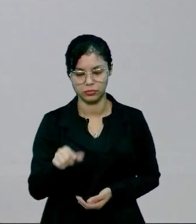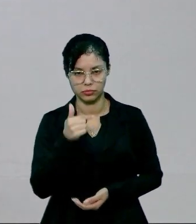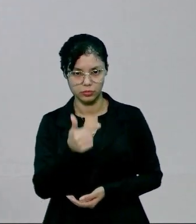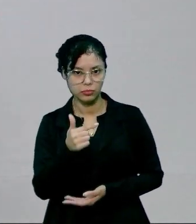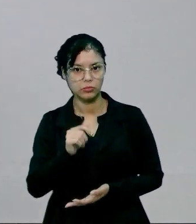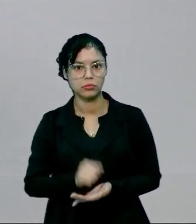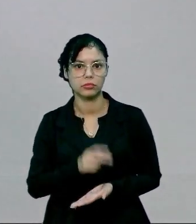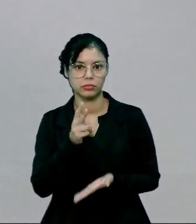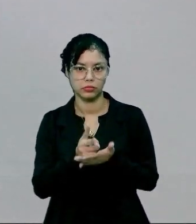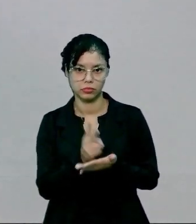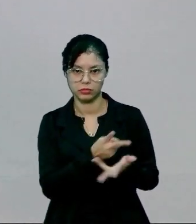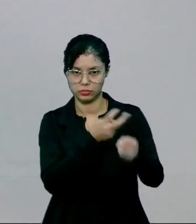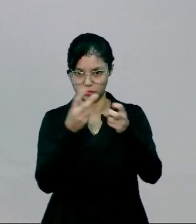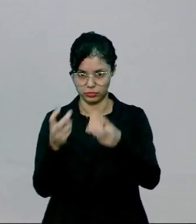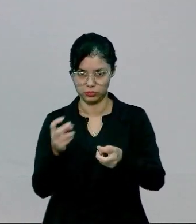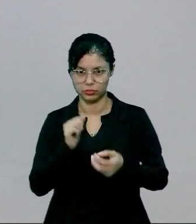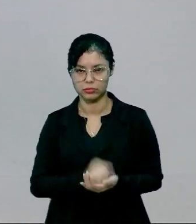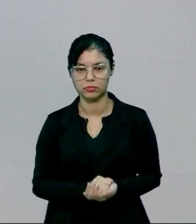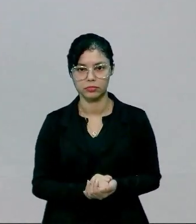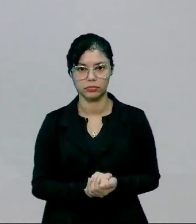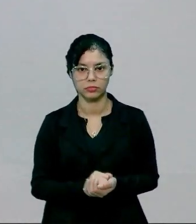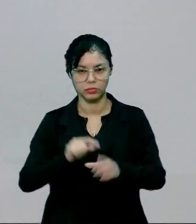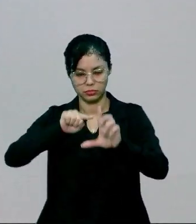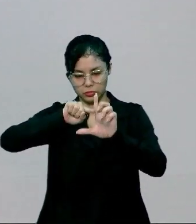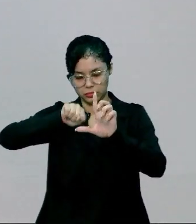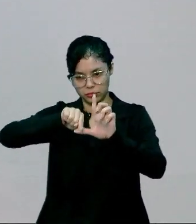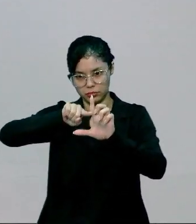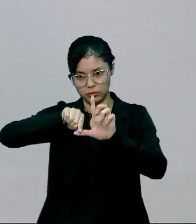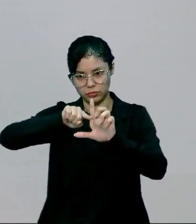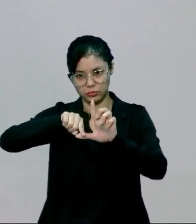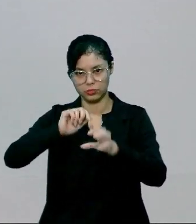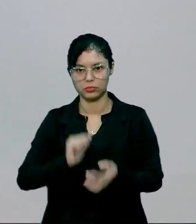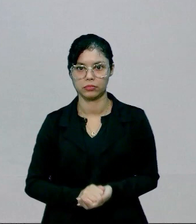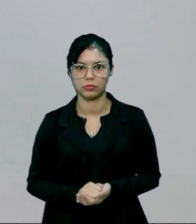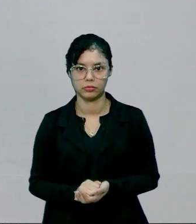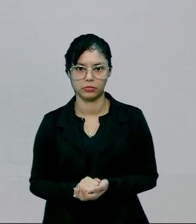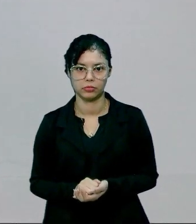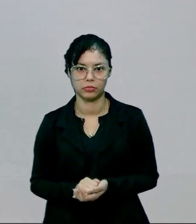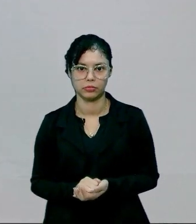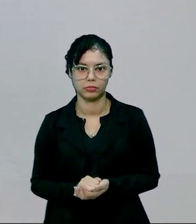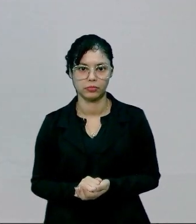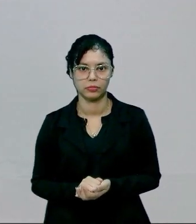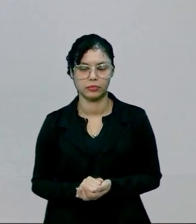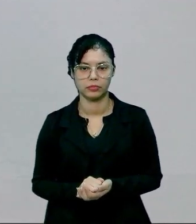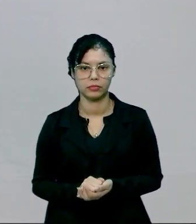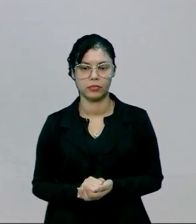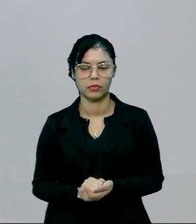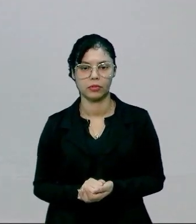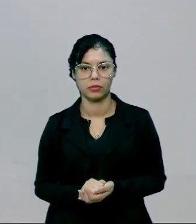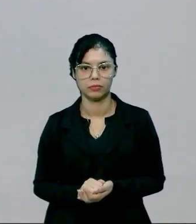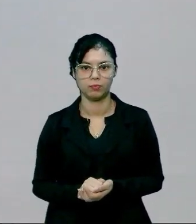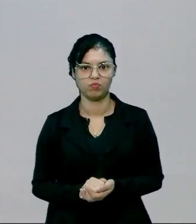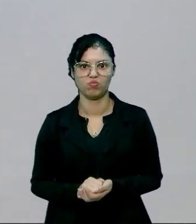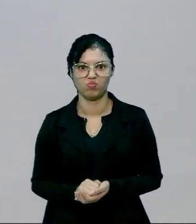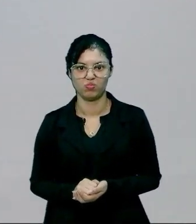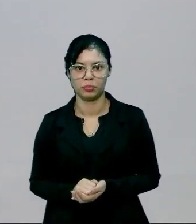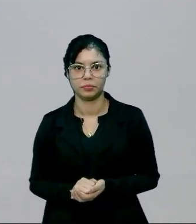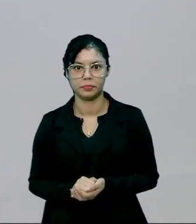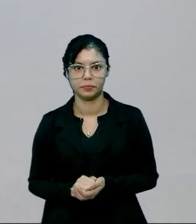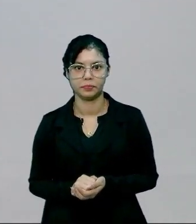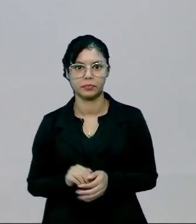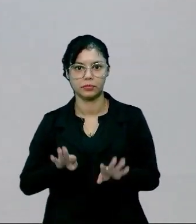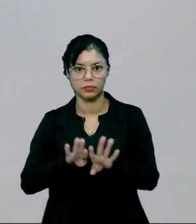2α, sempre observem que os ângulos, eles vão estar bem ali dentro, tá? Você bota aqui qualquer